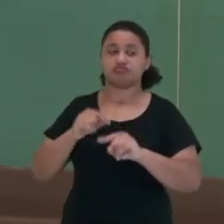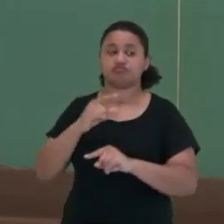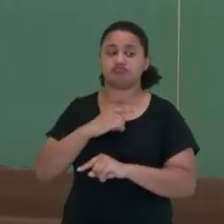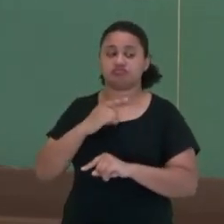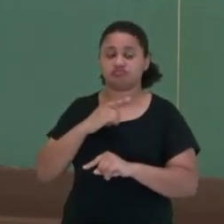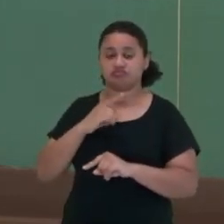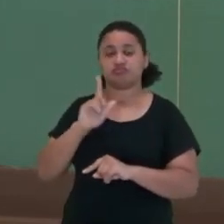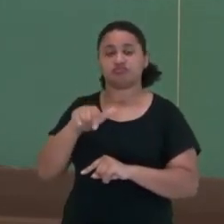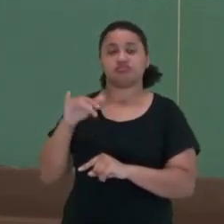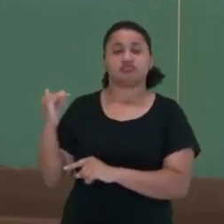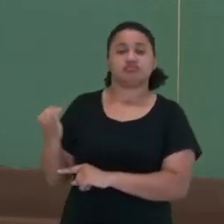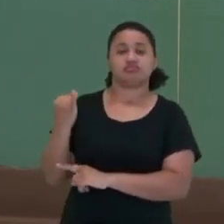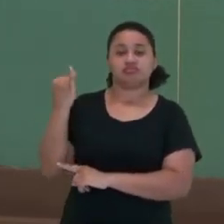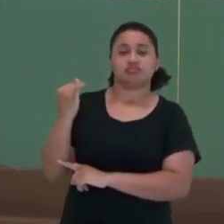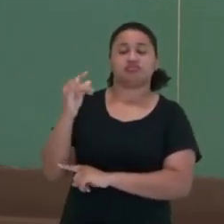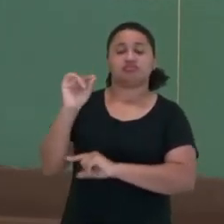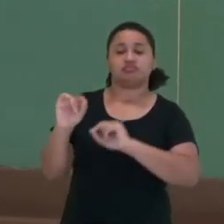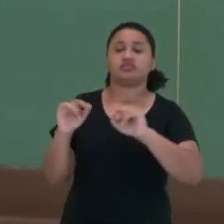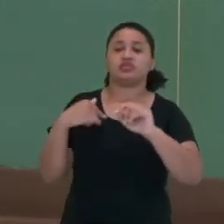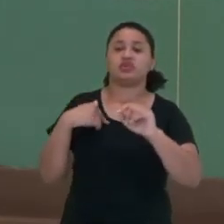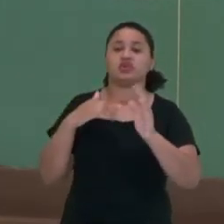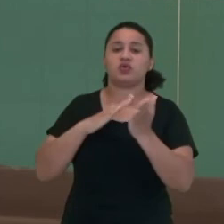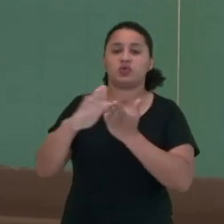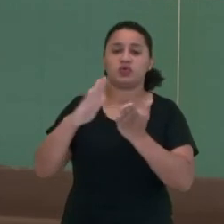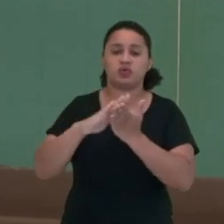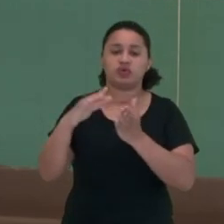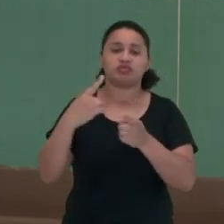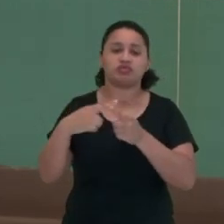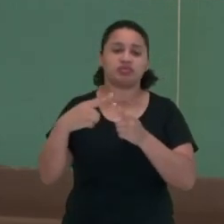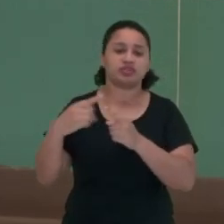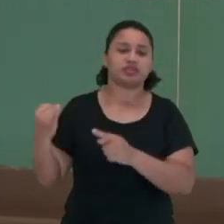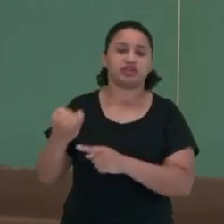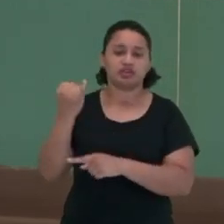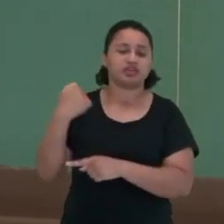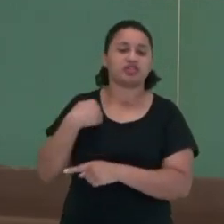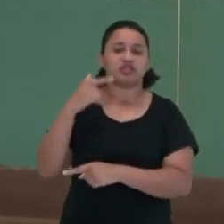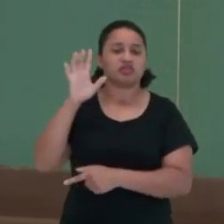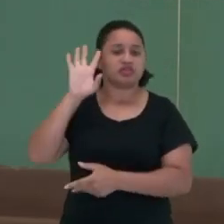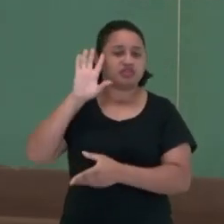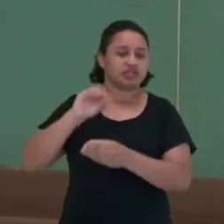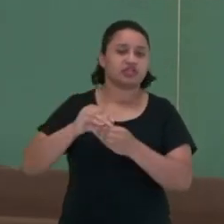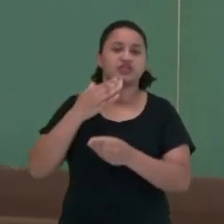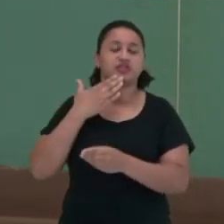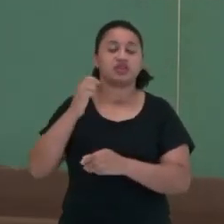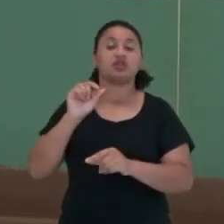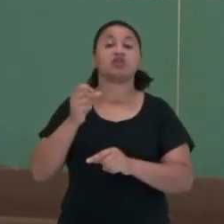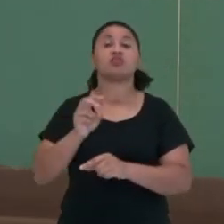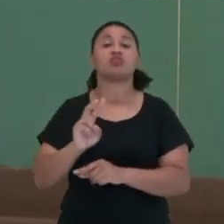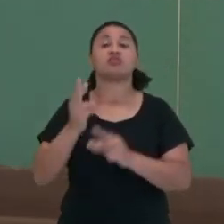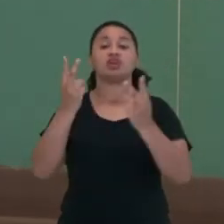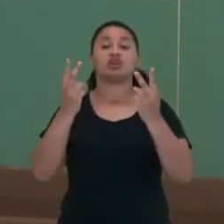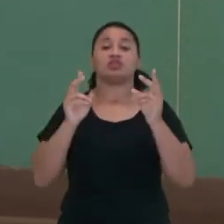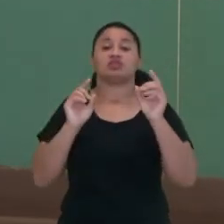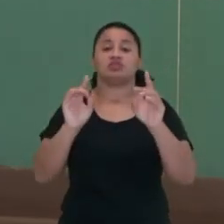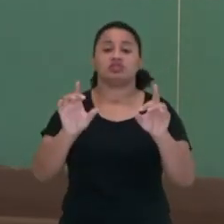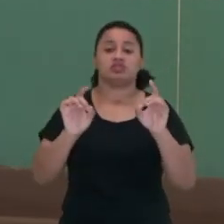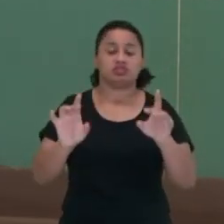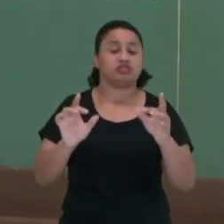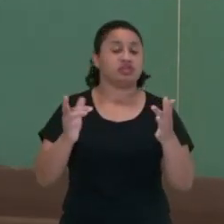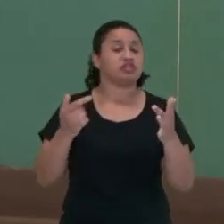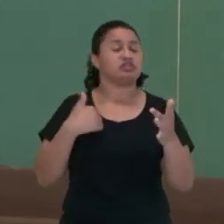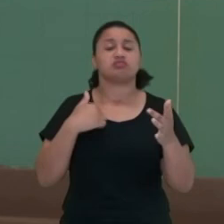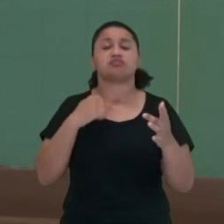Isso daqui é importante do custo, porque a gente vai conseguir definir melhor o preço de venda. Porque o preço de venda não pode